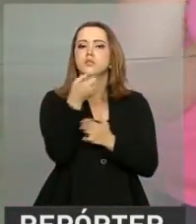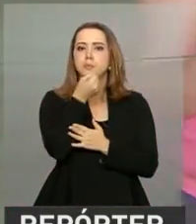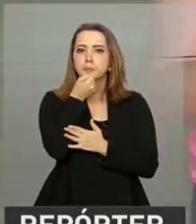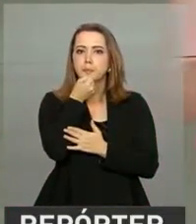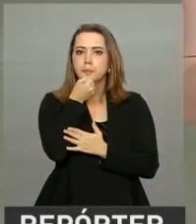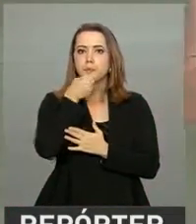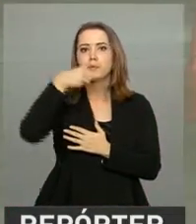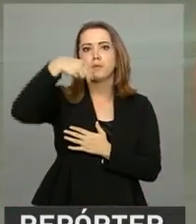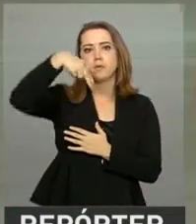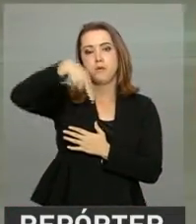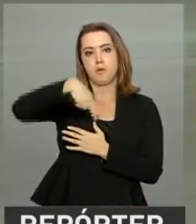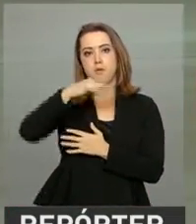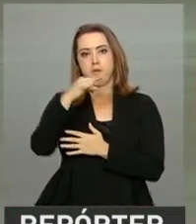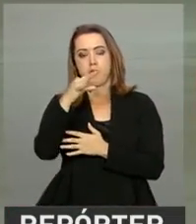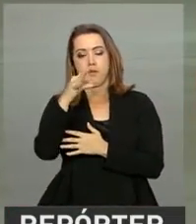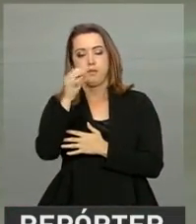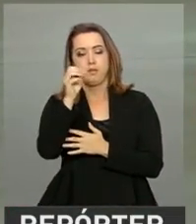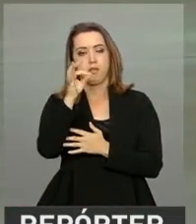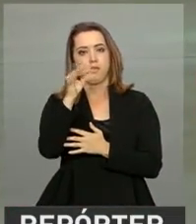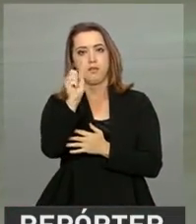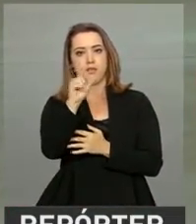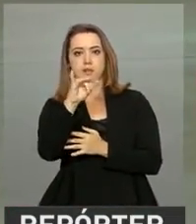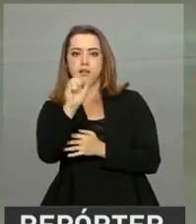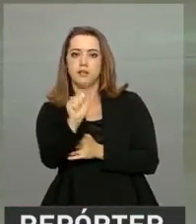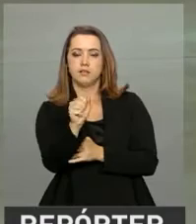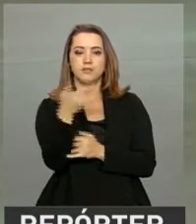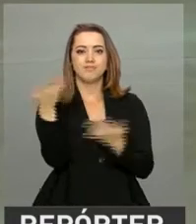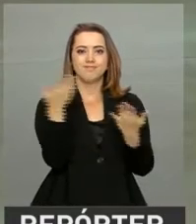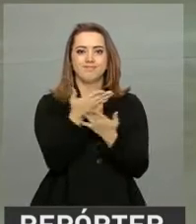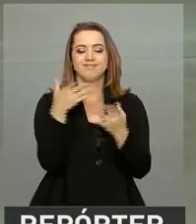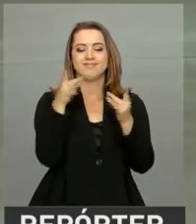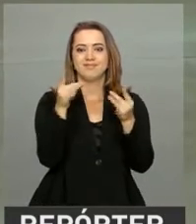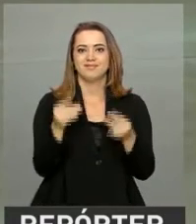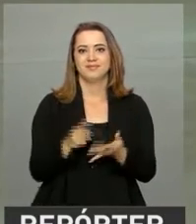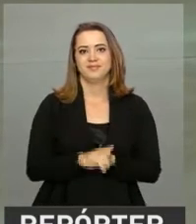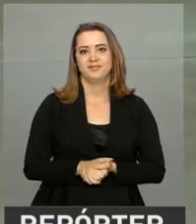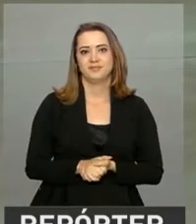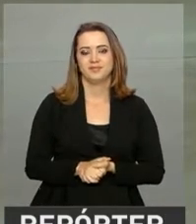a repórter Natália Mello, que tem os detalhes dessa notícia para a gente. Boa noite, Natália.